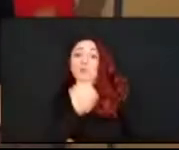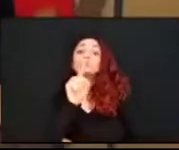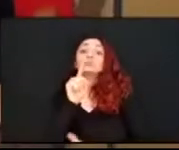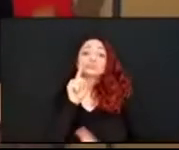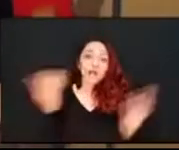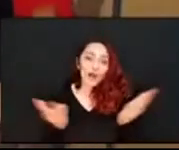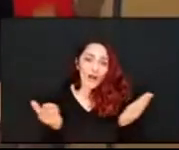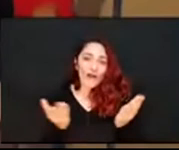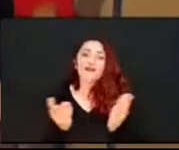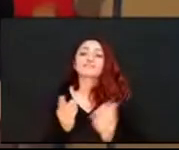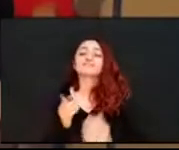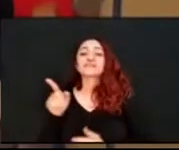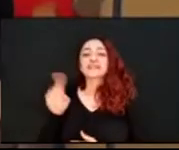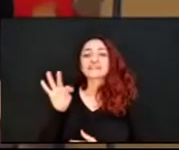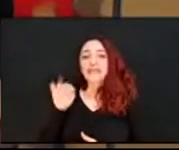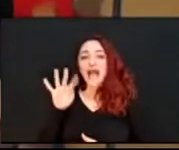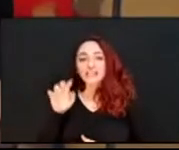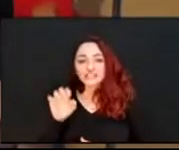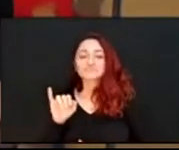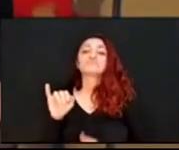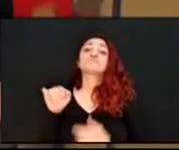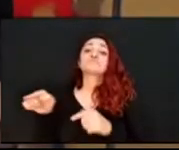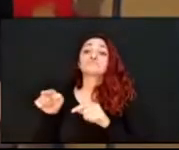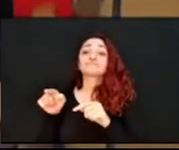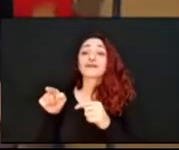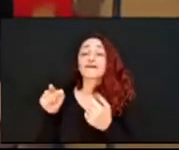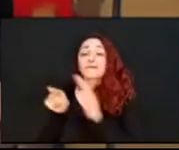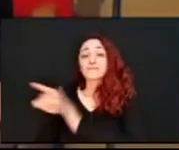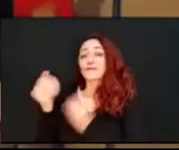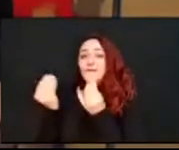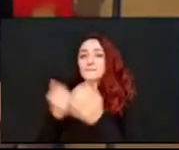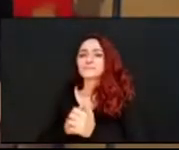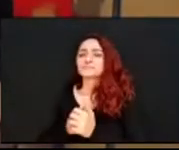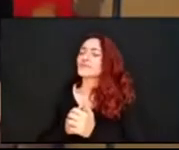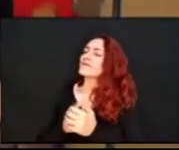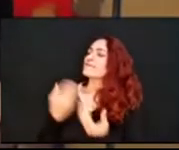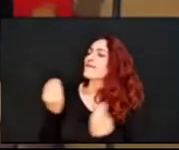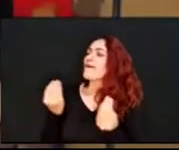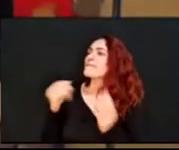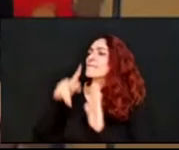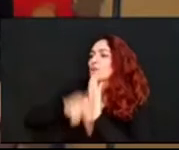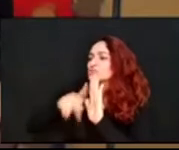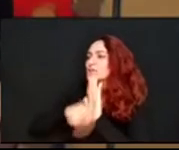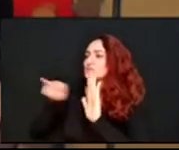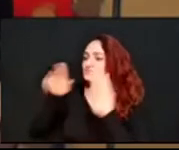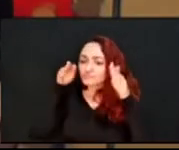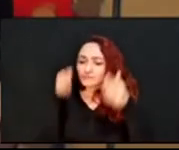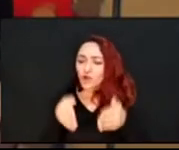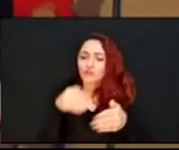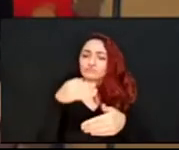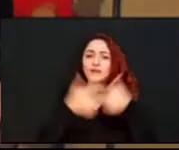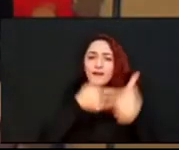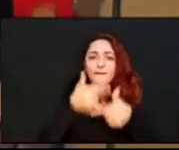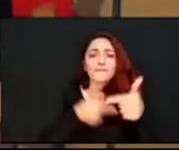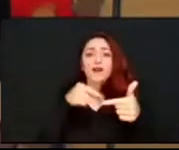para Tati A Tatiana é como tem sido trabalhar com esses projetos a ligado à Lusa empreendedores principalmente